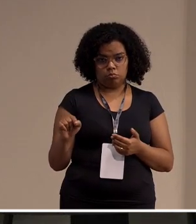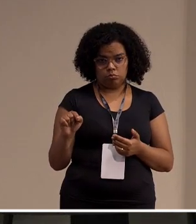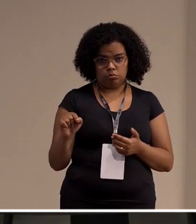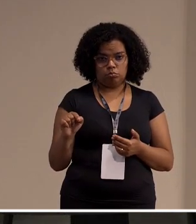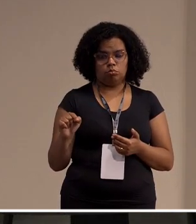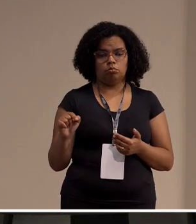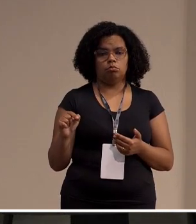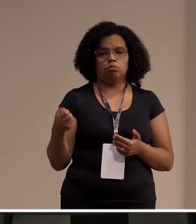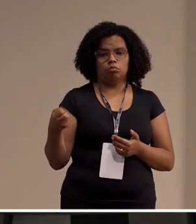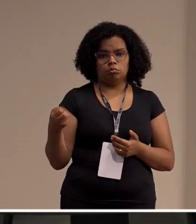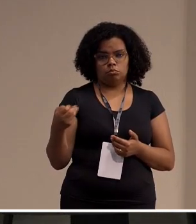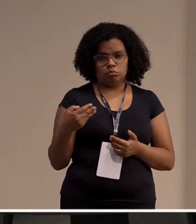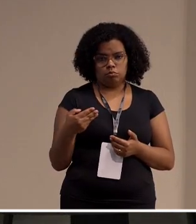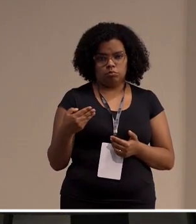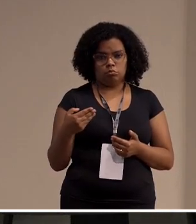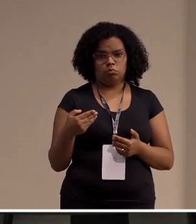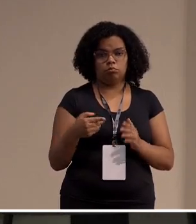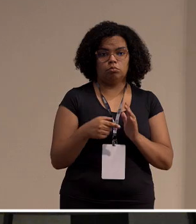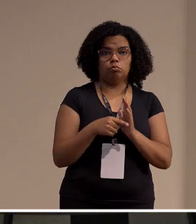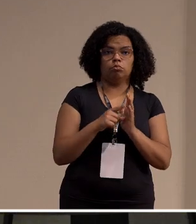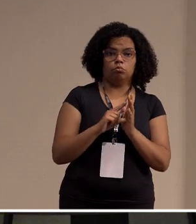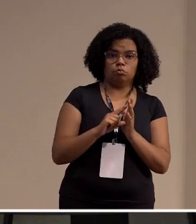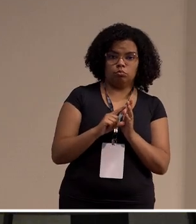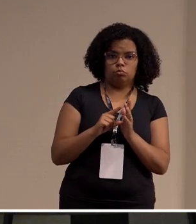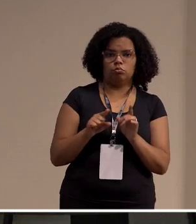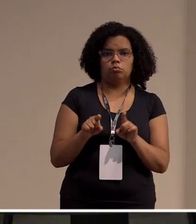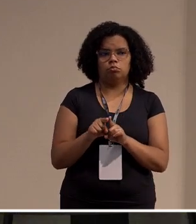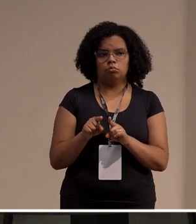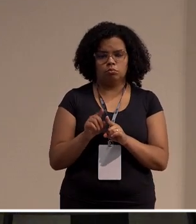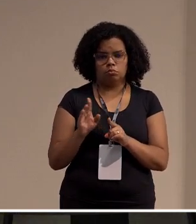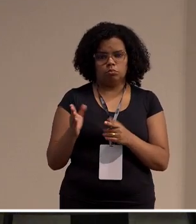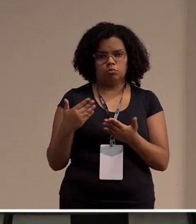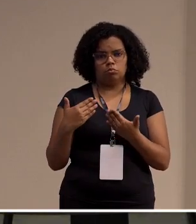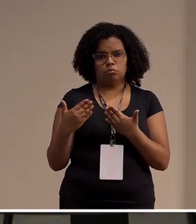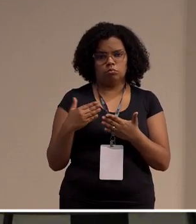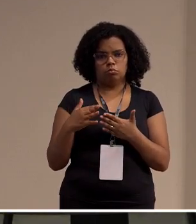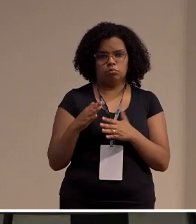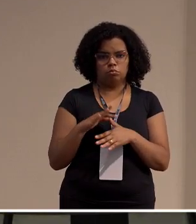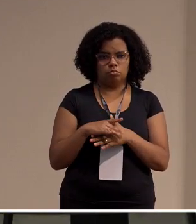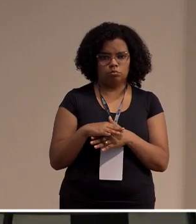recente, dos Minotauros, e o anterior já dialogava